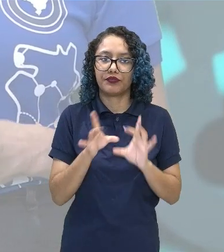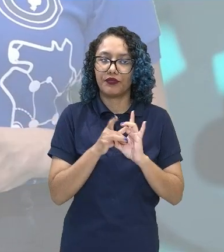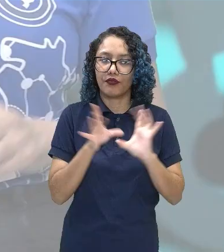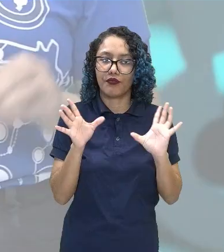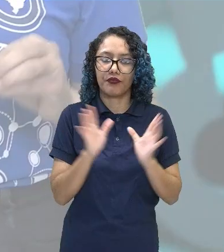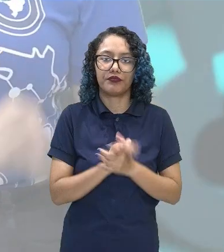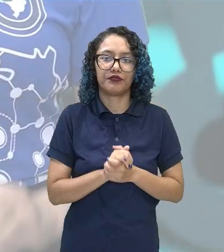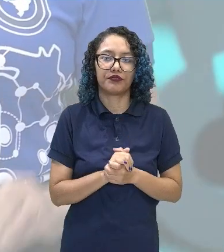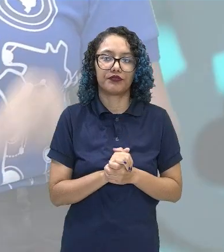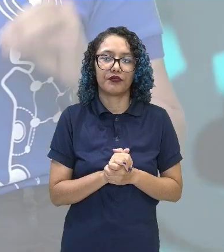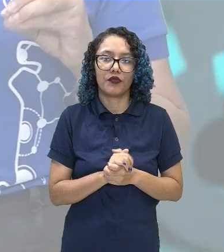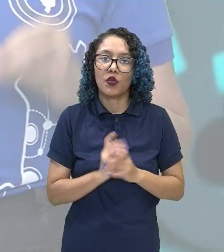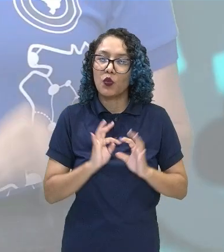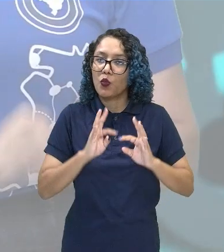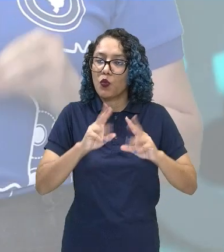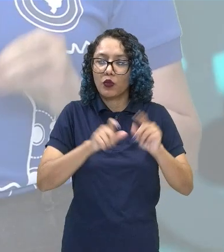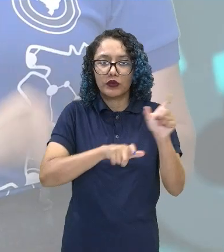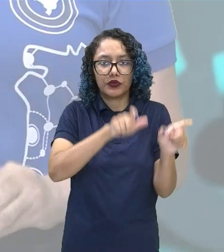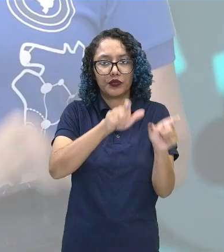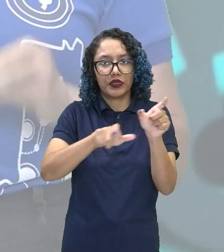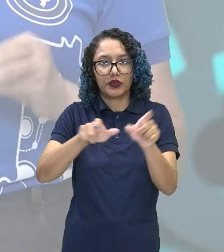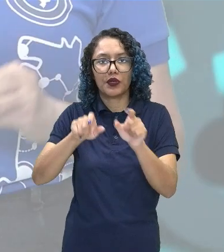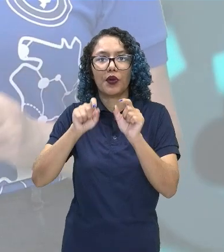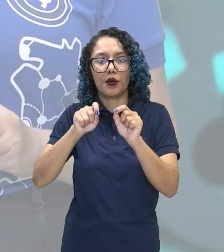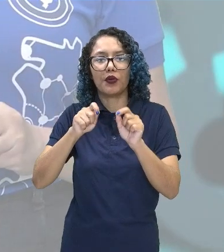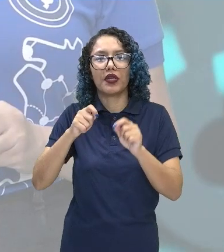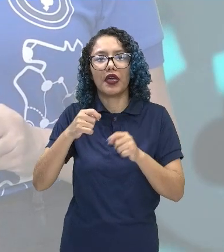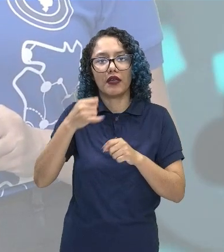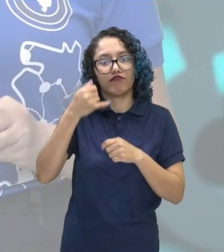Livre-arbítrio. Todo mundo é